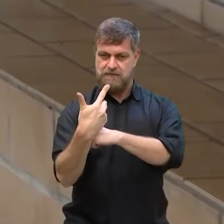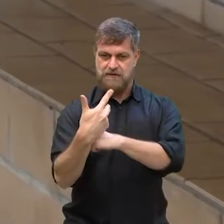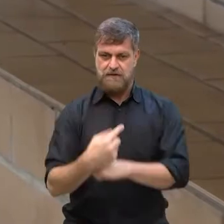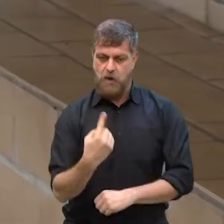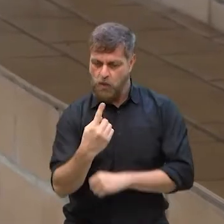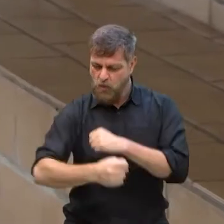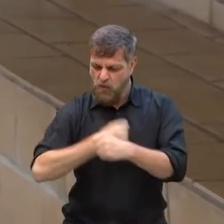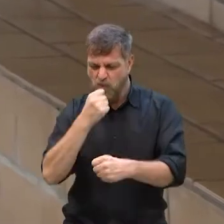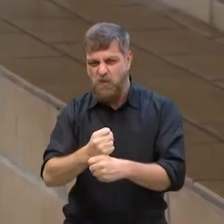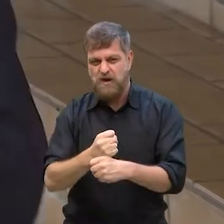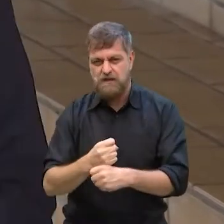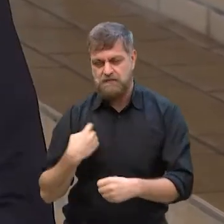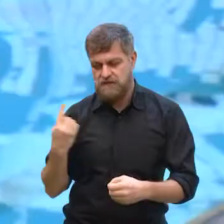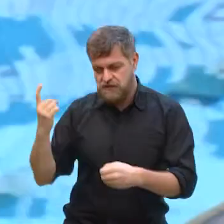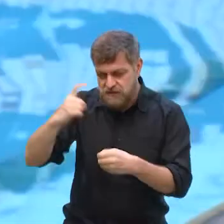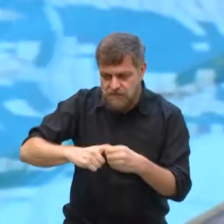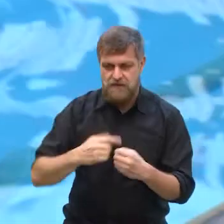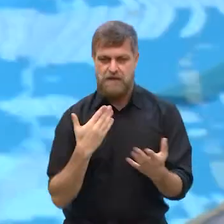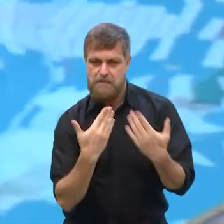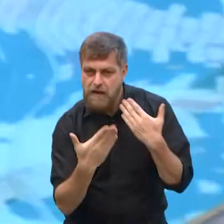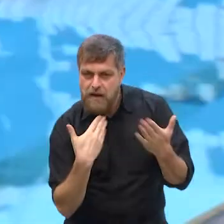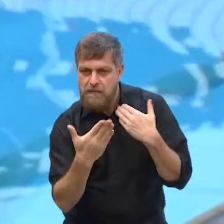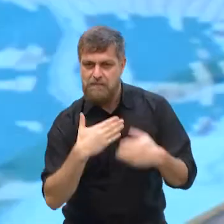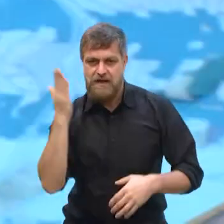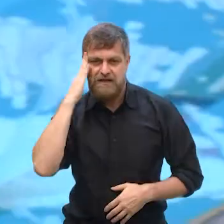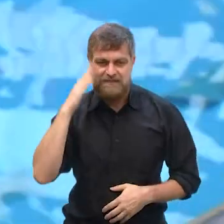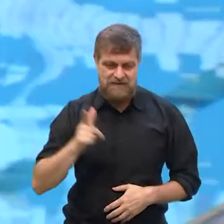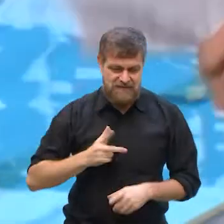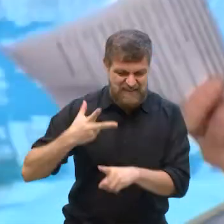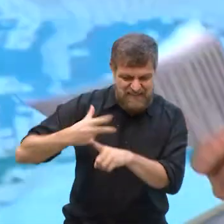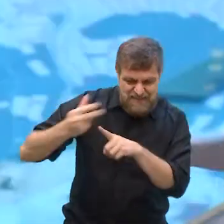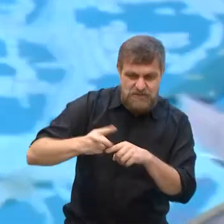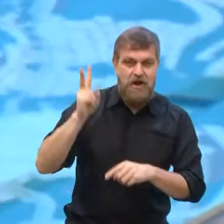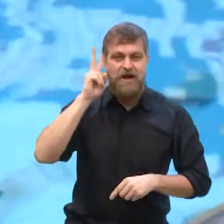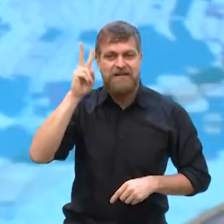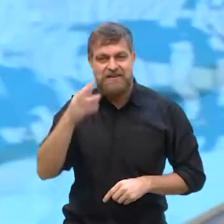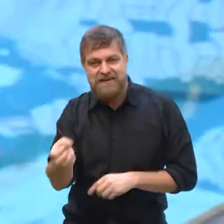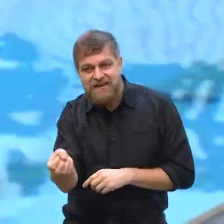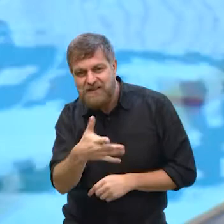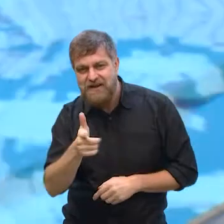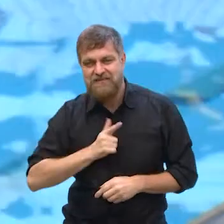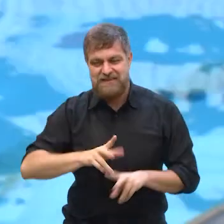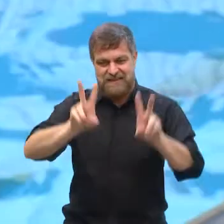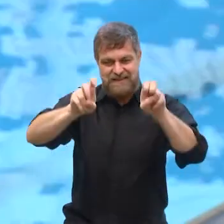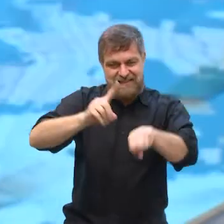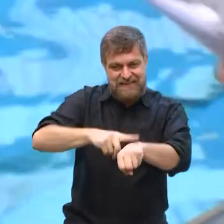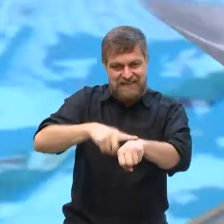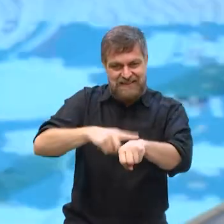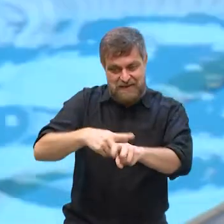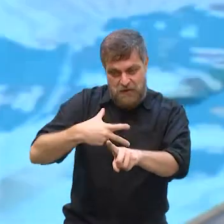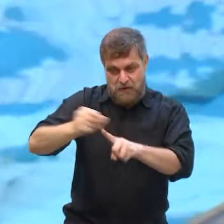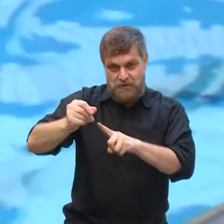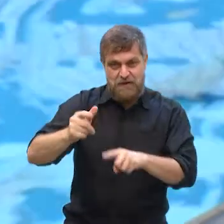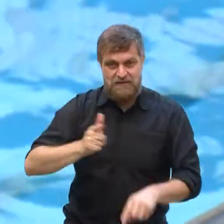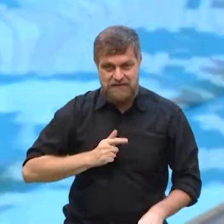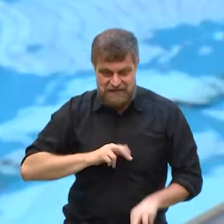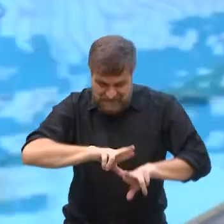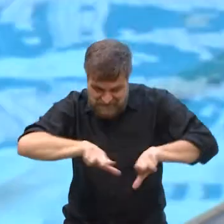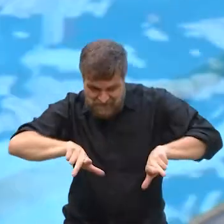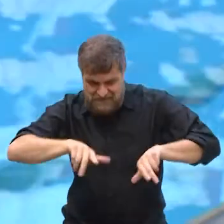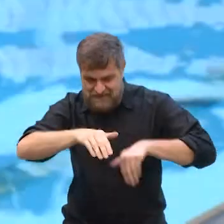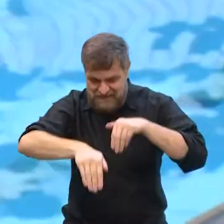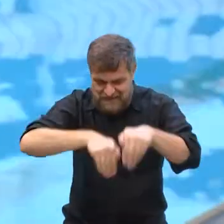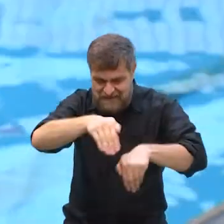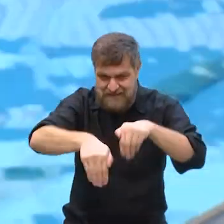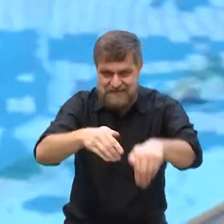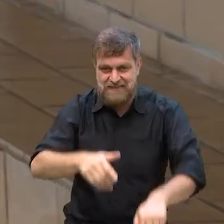daqui 1 ano que a gente volte a conversar, que eu tenho certeza que você vai ter novas histórias, novos tempos, tudo diferente aí na natação, mas